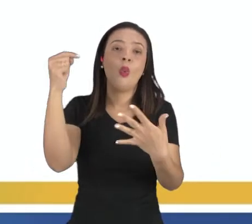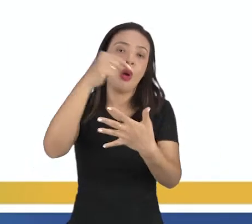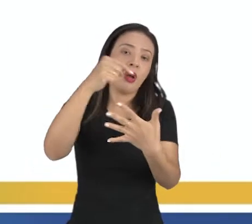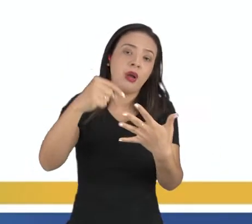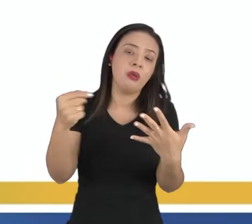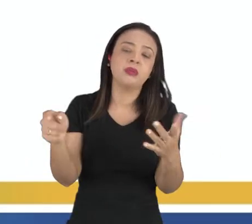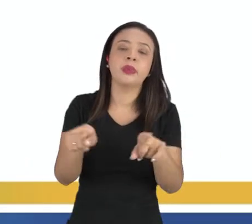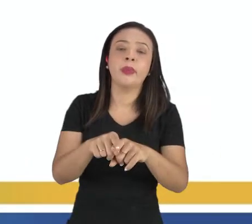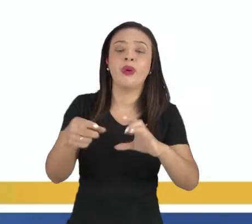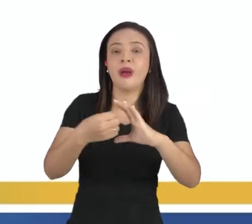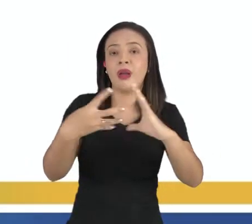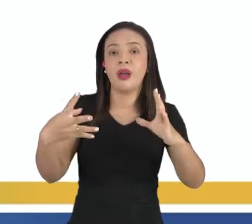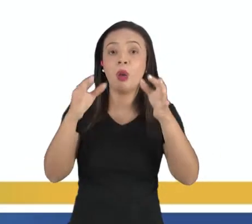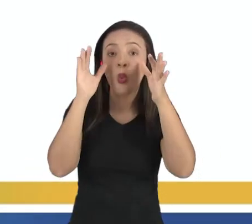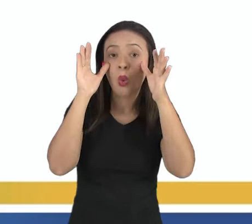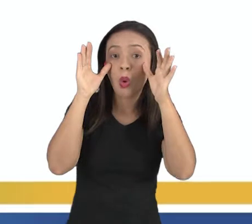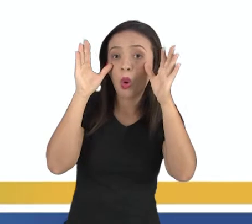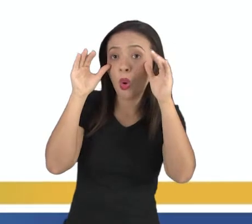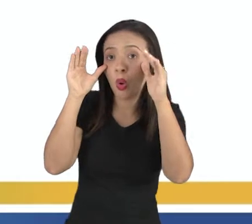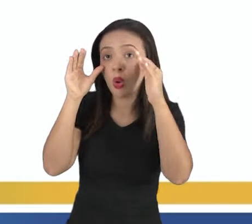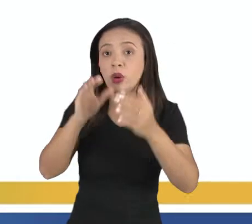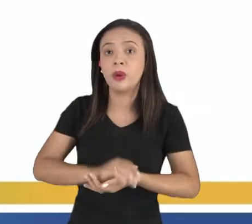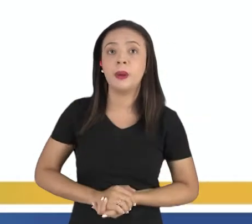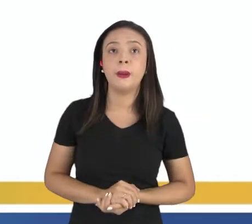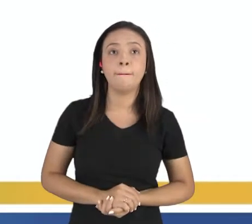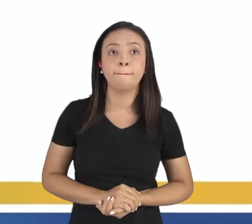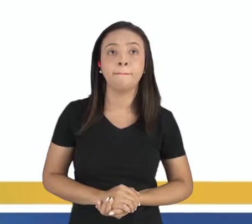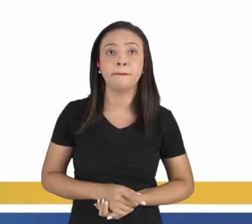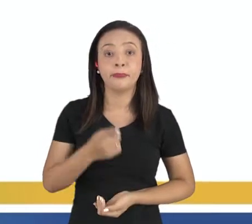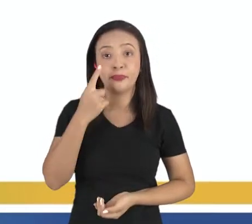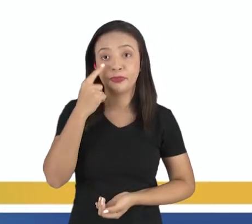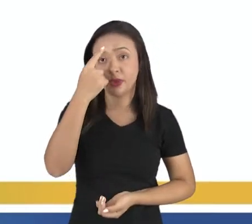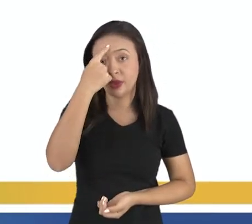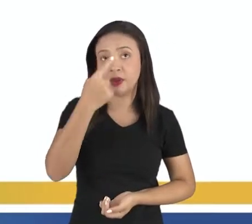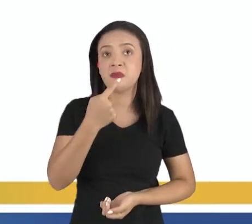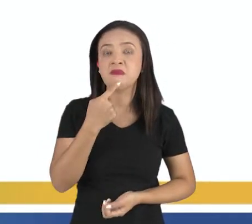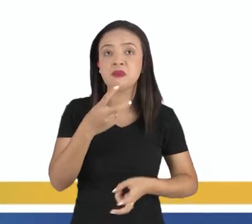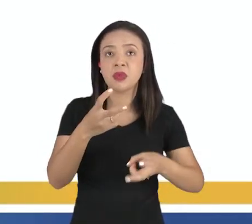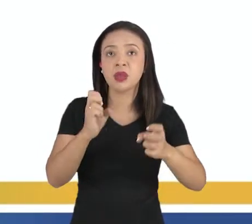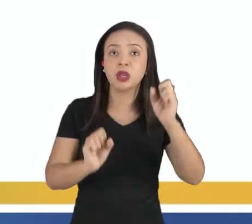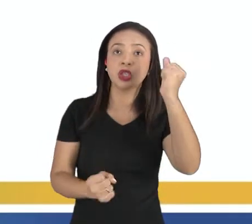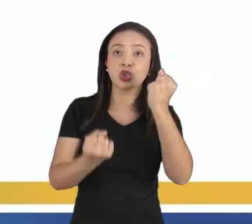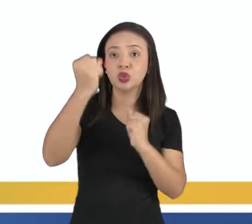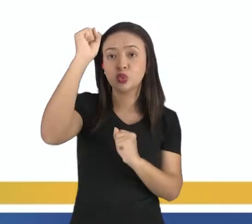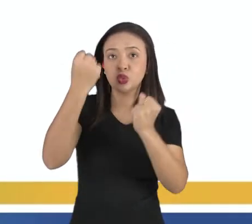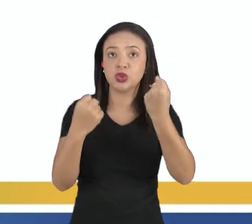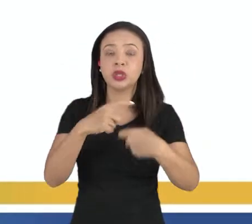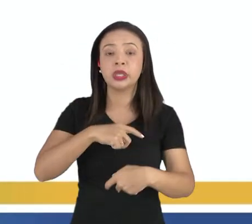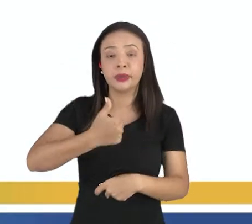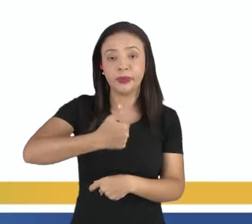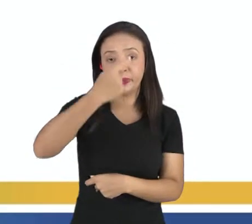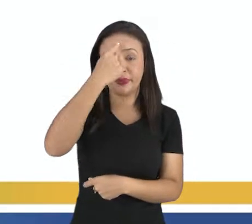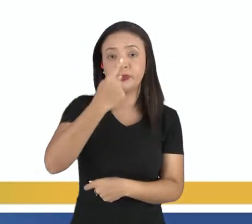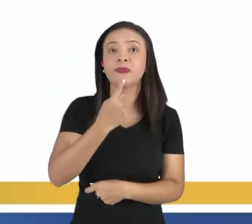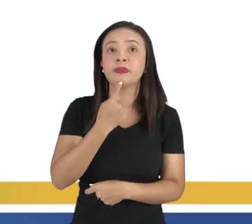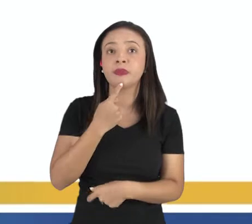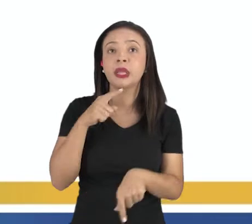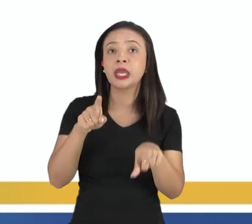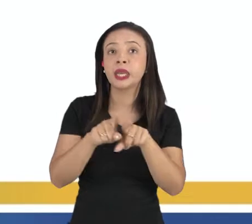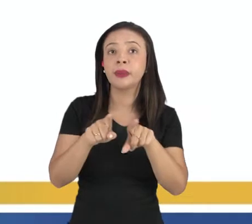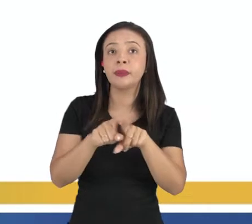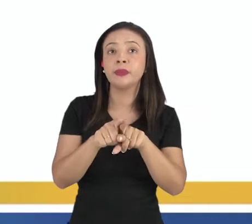quando a gente olha para a imagem, vamos ver ali algumas indústrias que estão na primeira figura, que